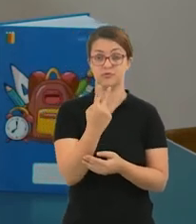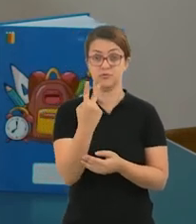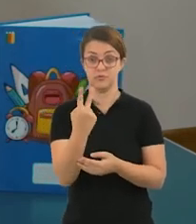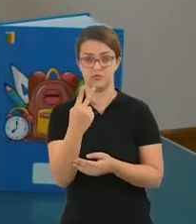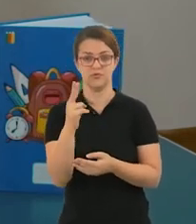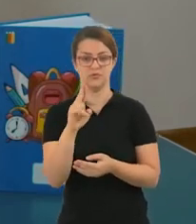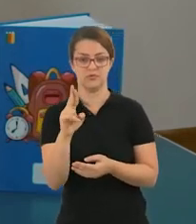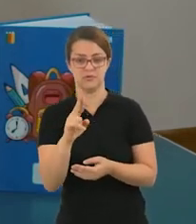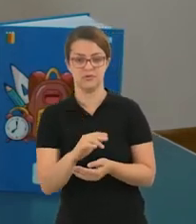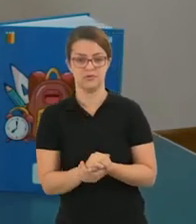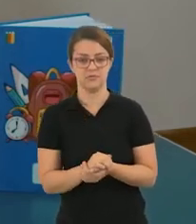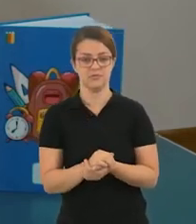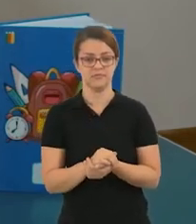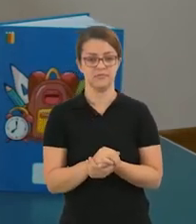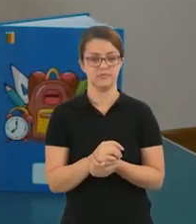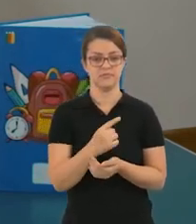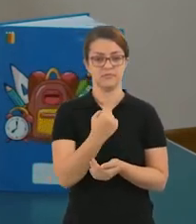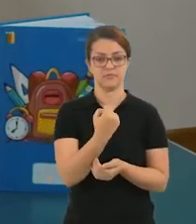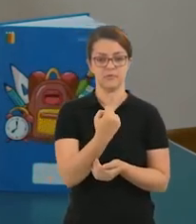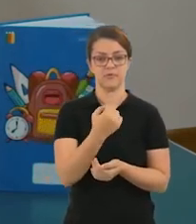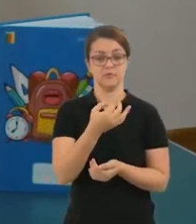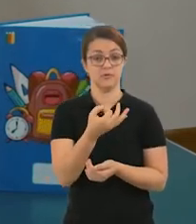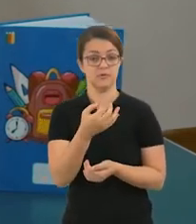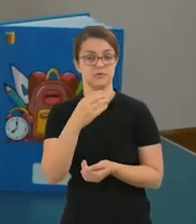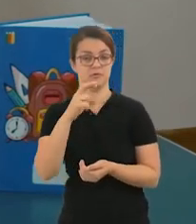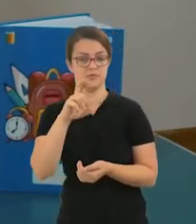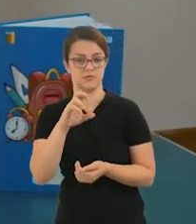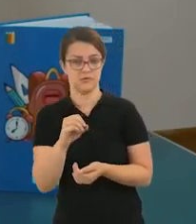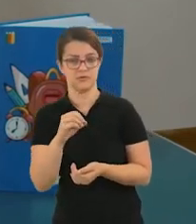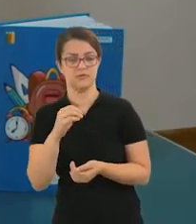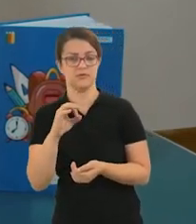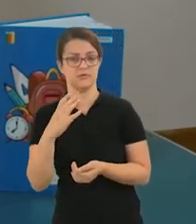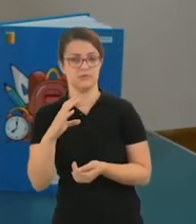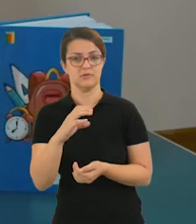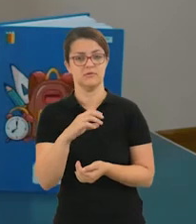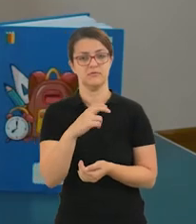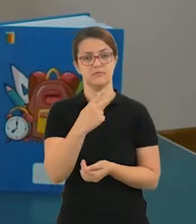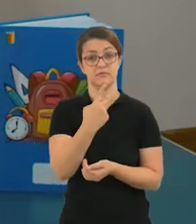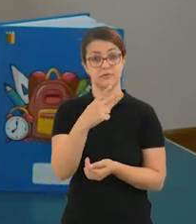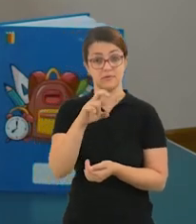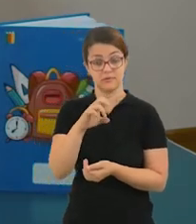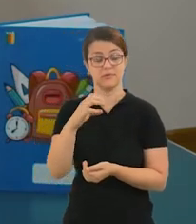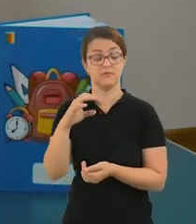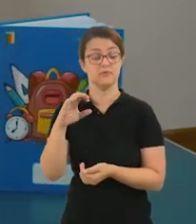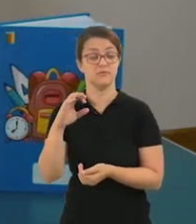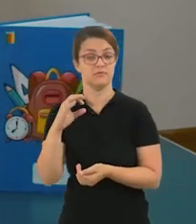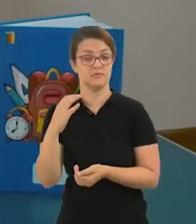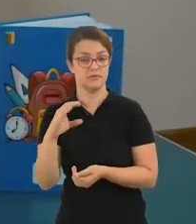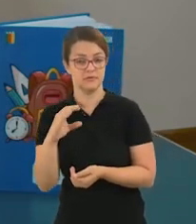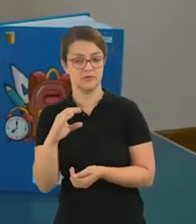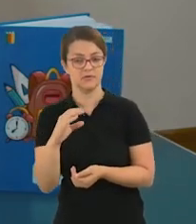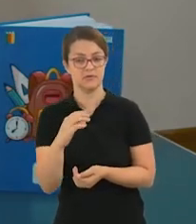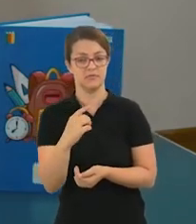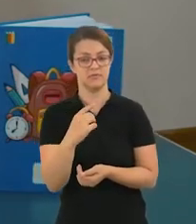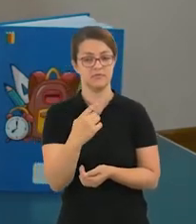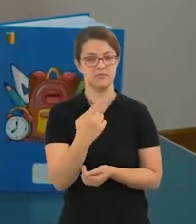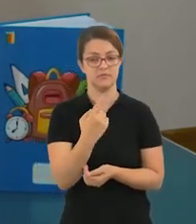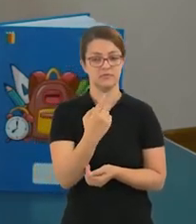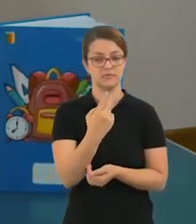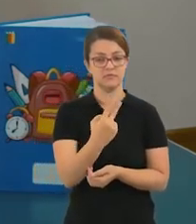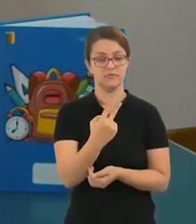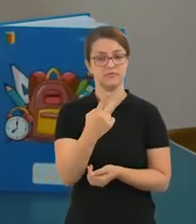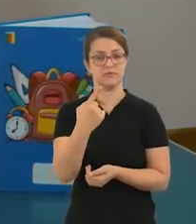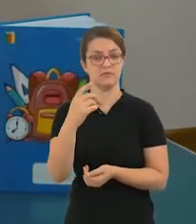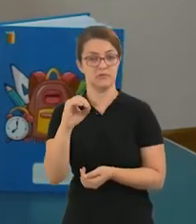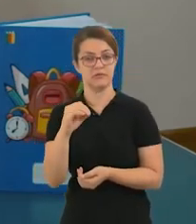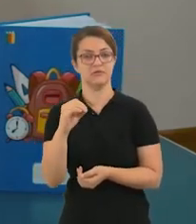2,00, uma moeda de 50 centavos, uma moeda de 25 centavos e duas moedas de 10 centavos.